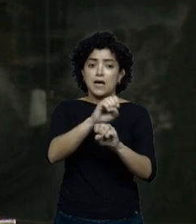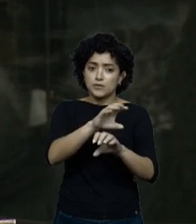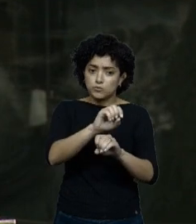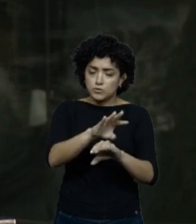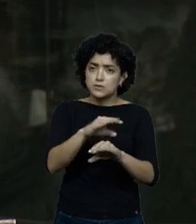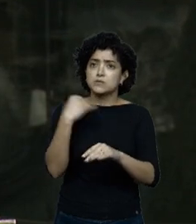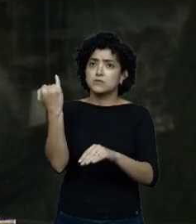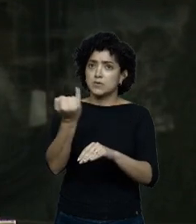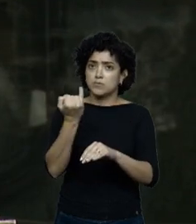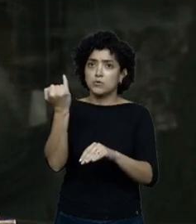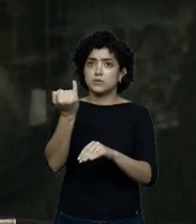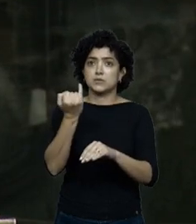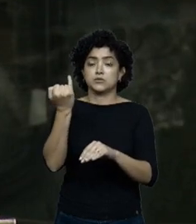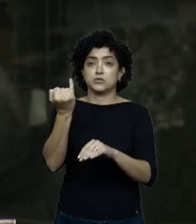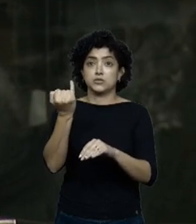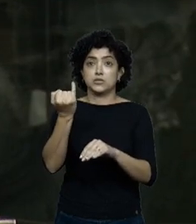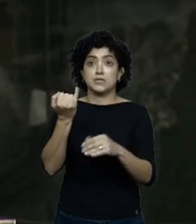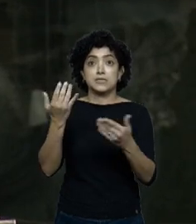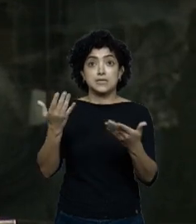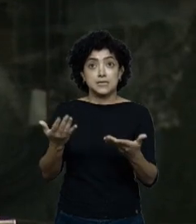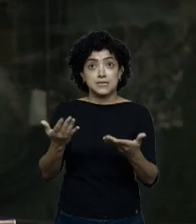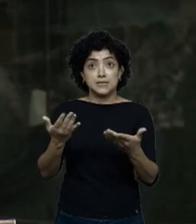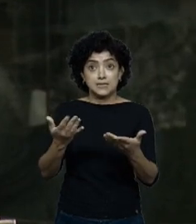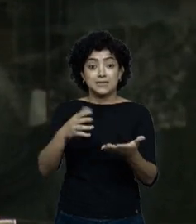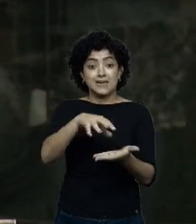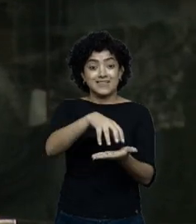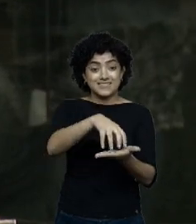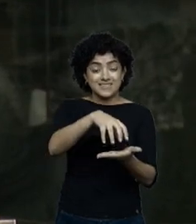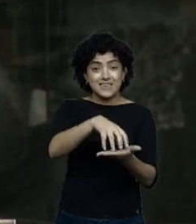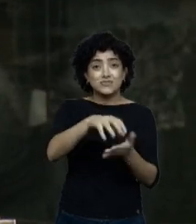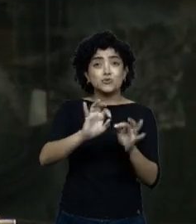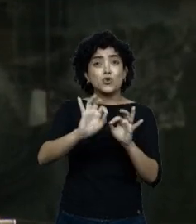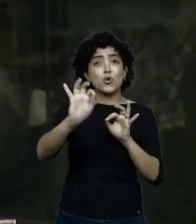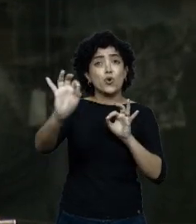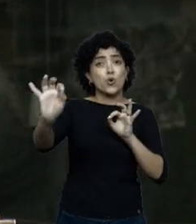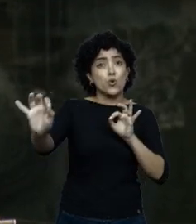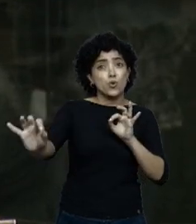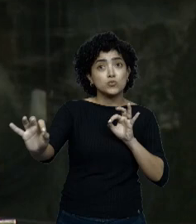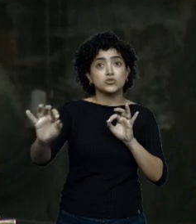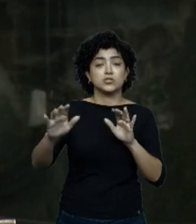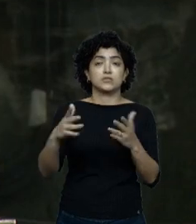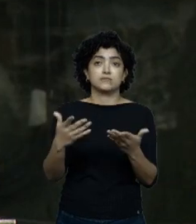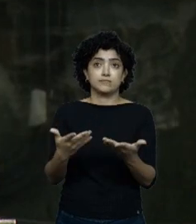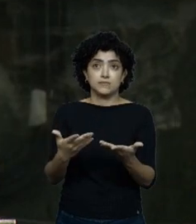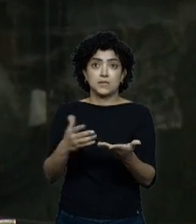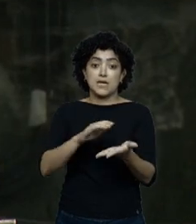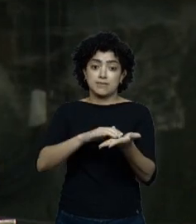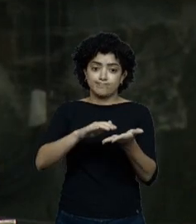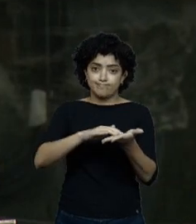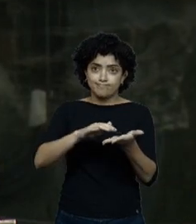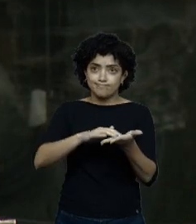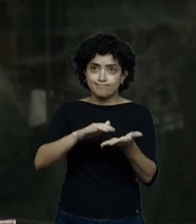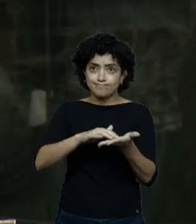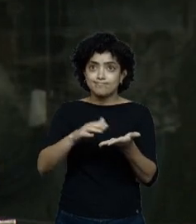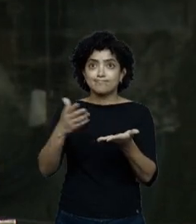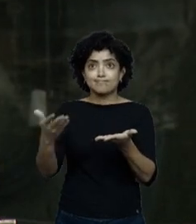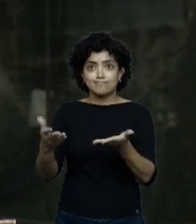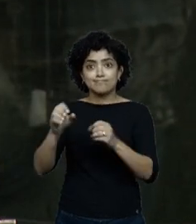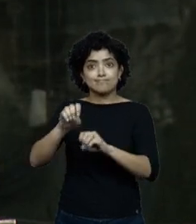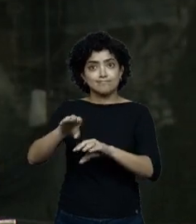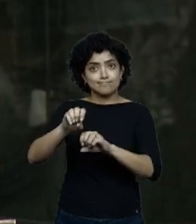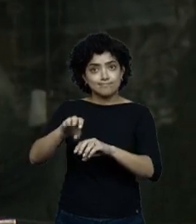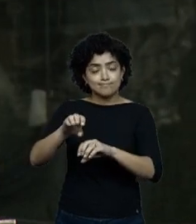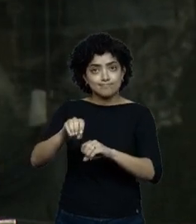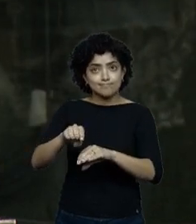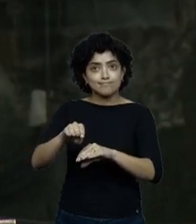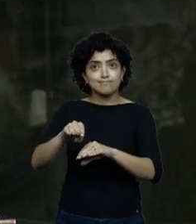importante e acho que a sede é muito longe aqui da alesc para que a representação da secretaria de educação não pudesse estar presencialmente aqui